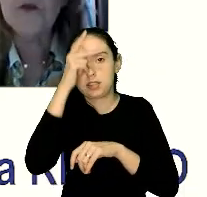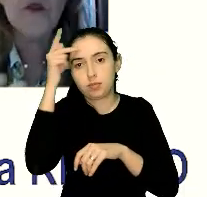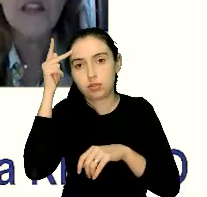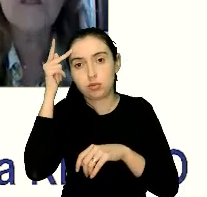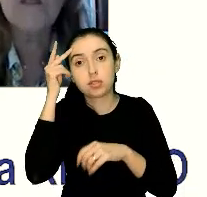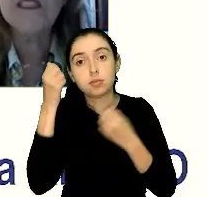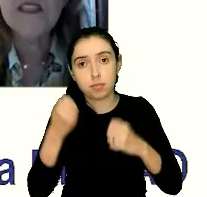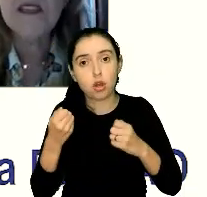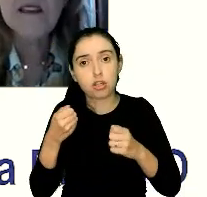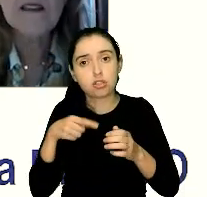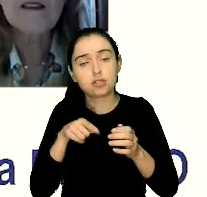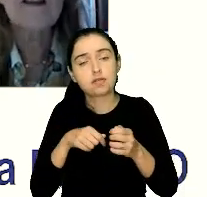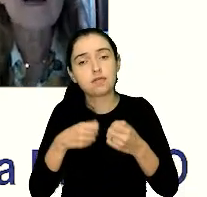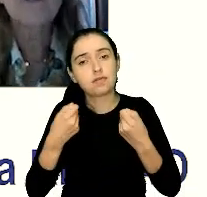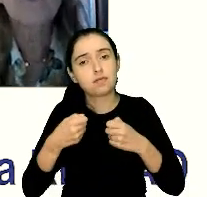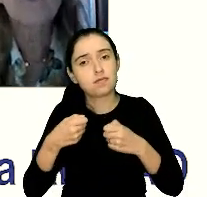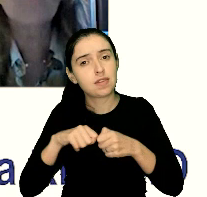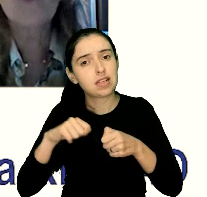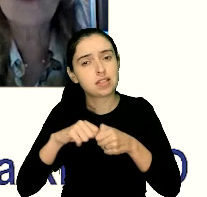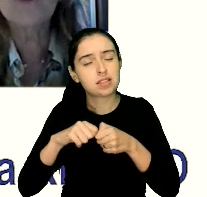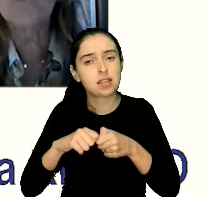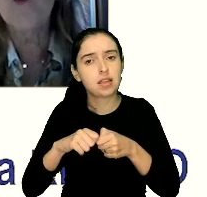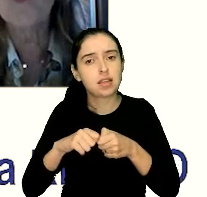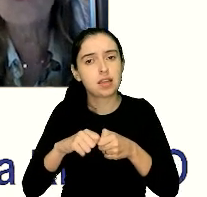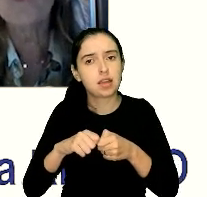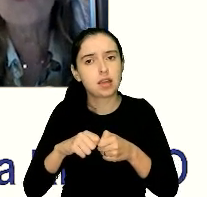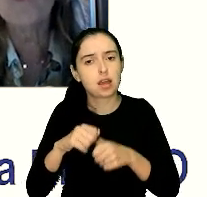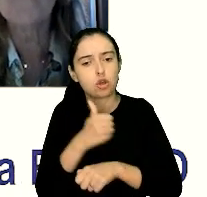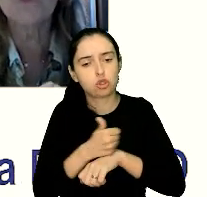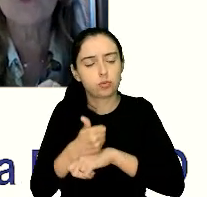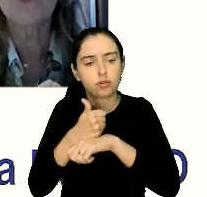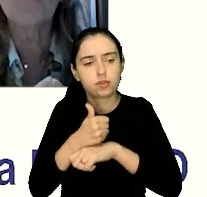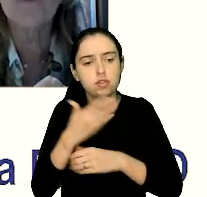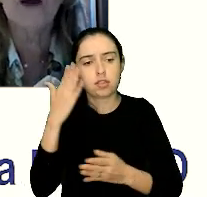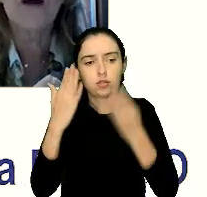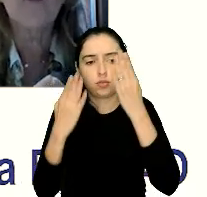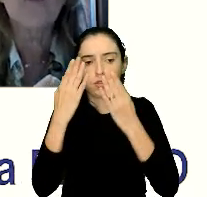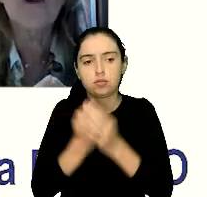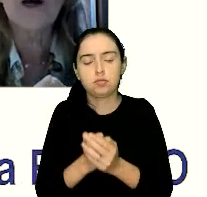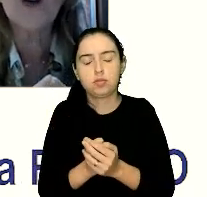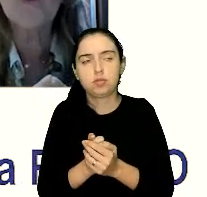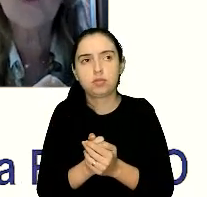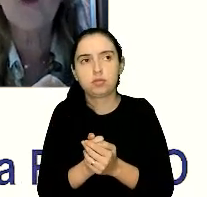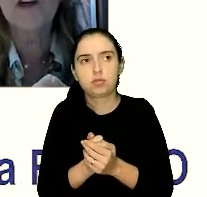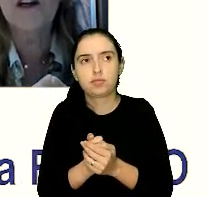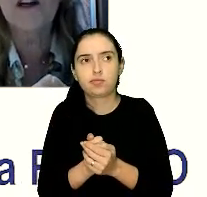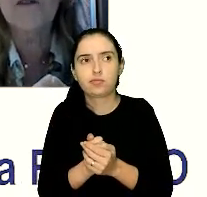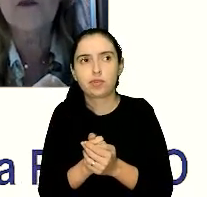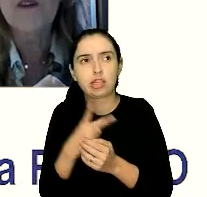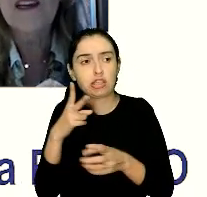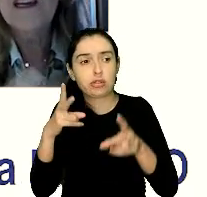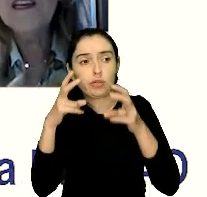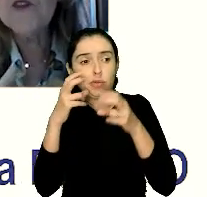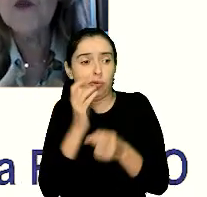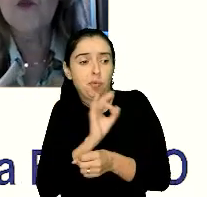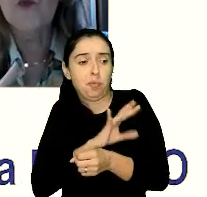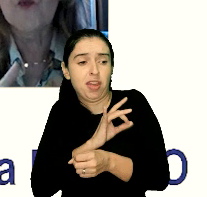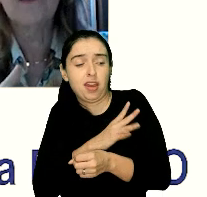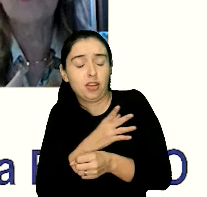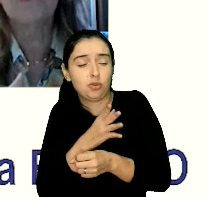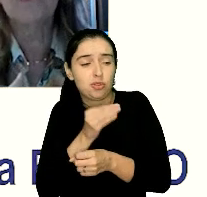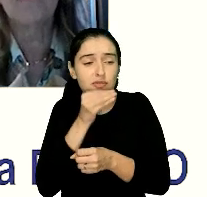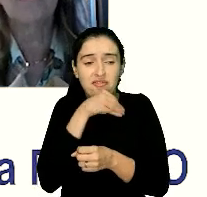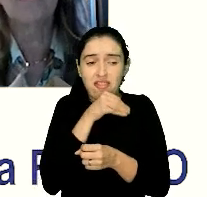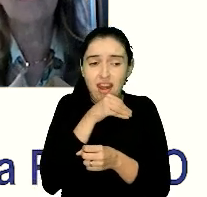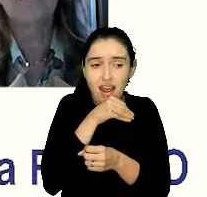fazer aos profissionais psi, né, que é o temor que o outro o veja como fraco, frágil ou vulnerável. Isso,